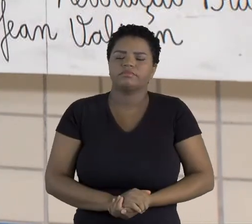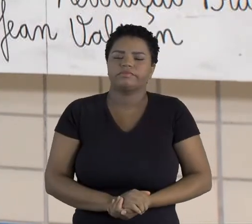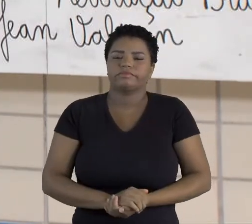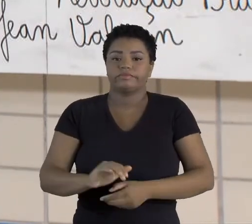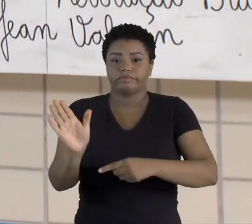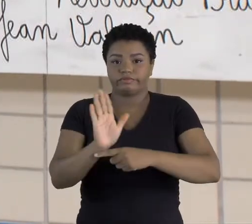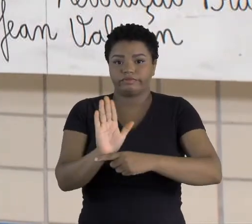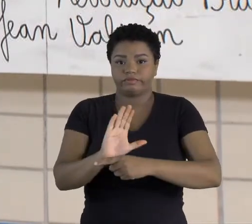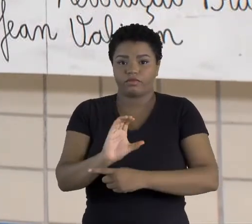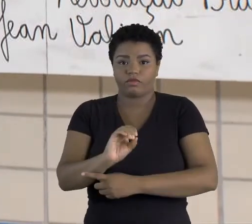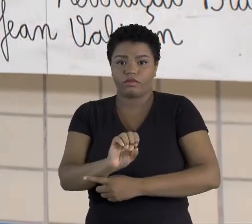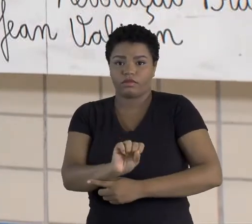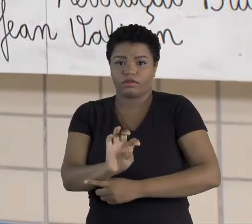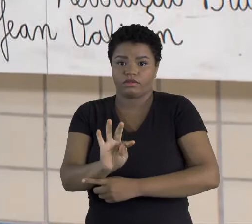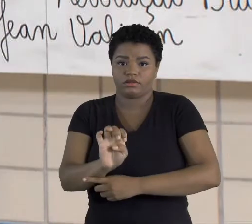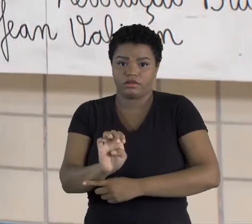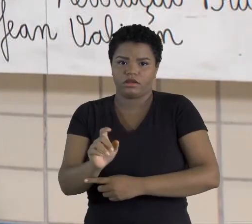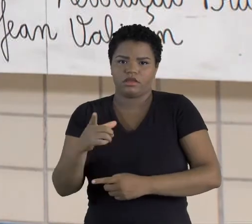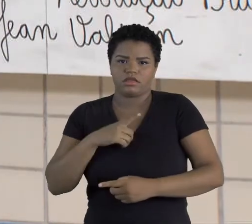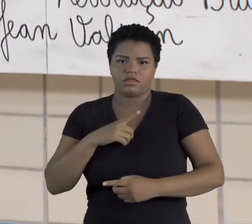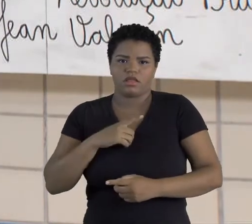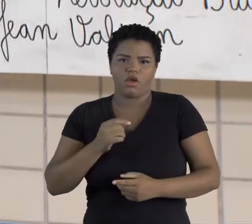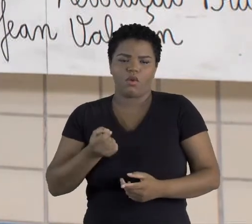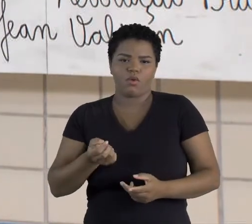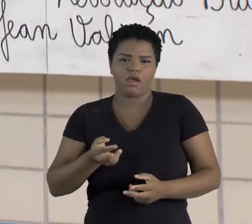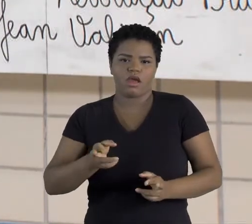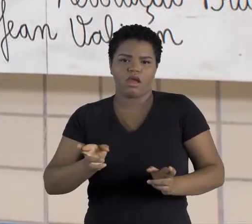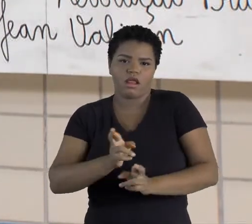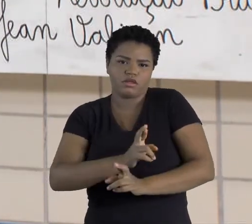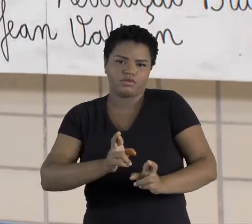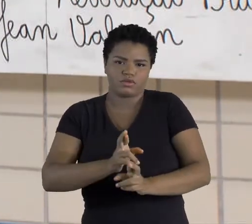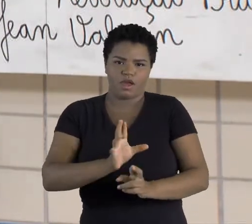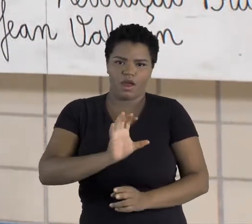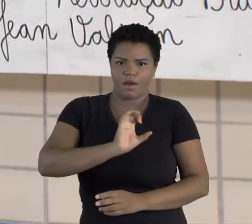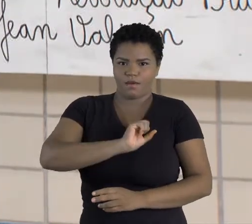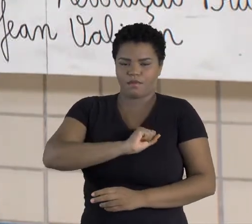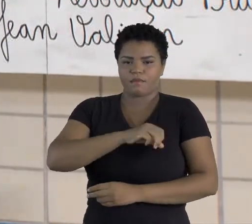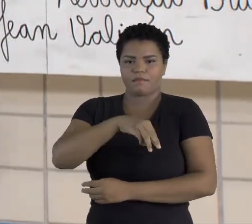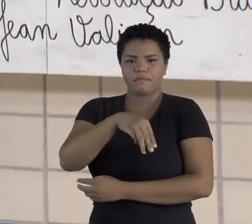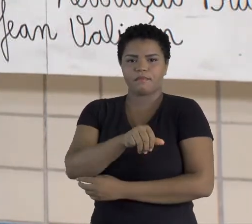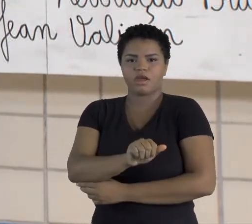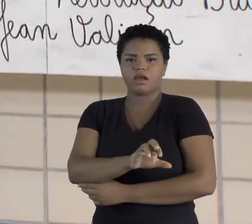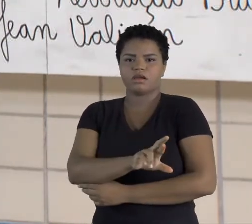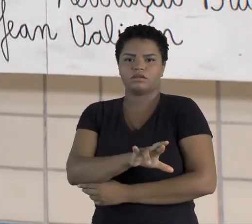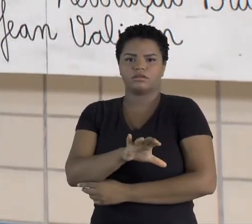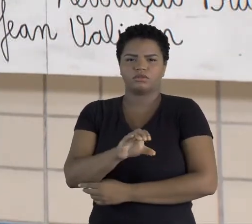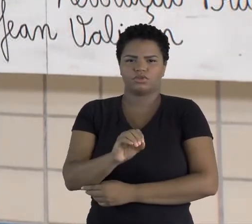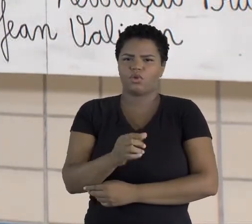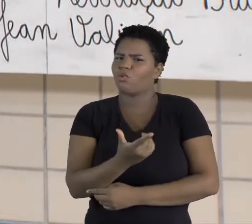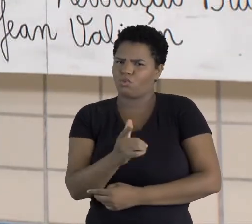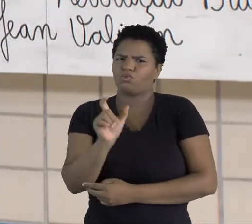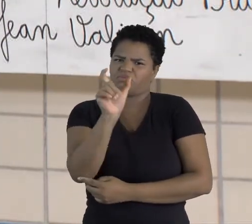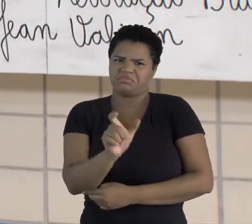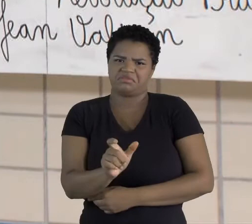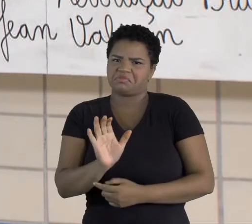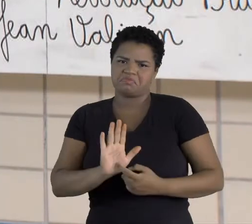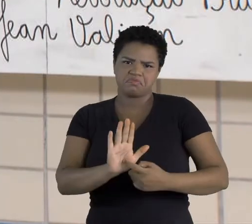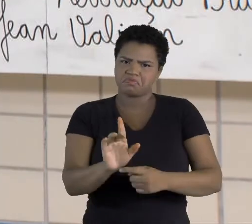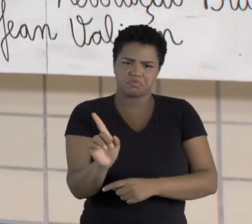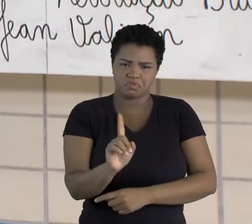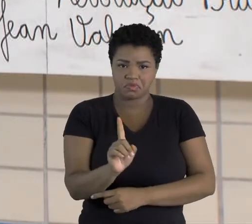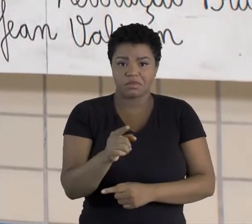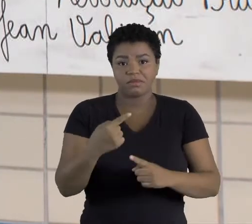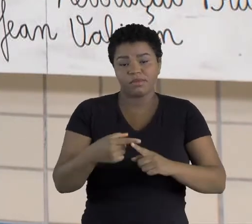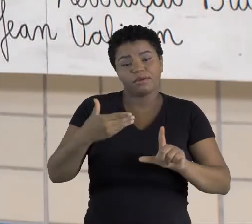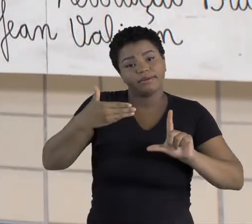a Cosette ela vai ter um envolvimento amoroso com o Márcio, que é outro personagem que eu não trouxe aqui, porque nessa